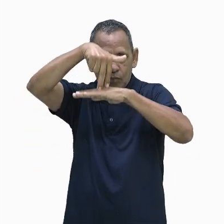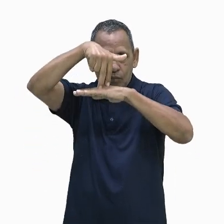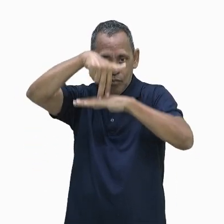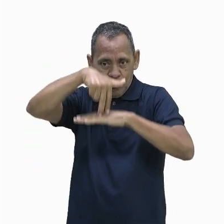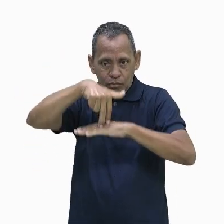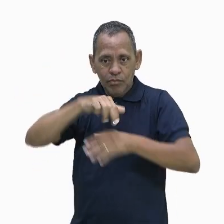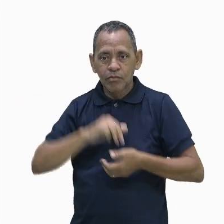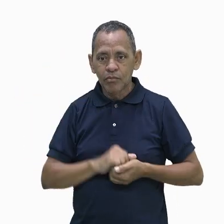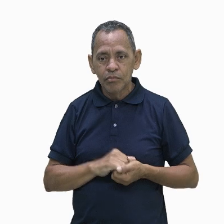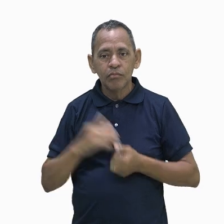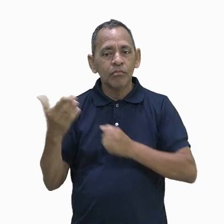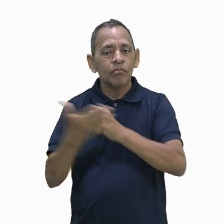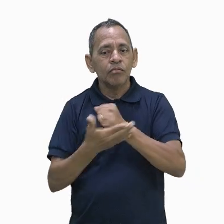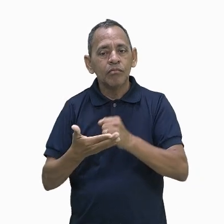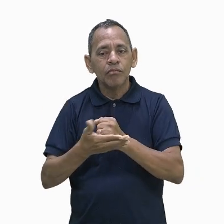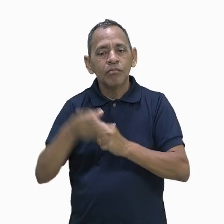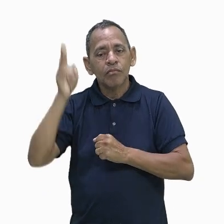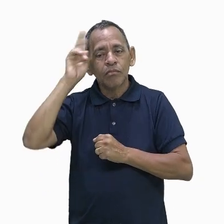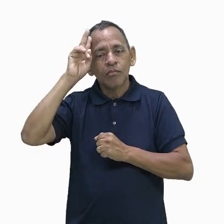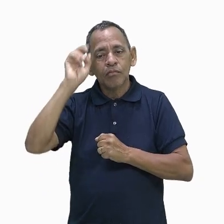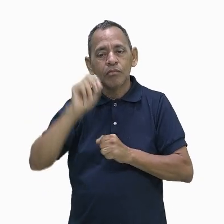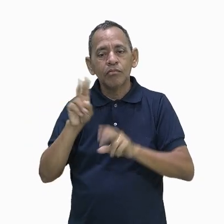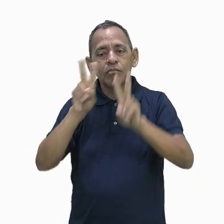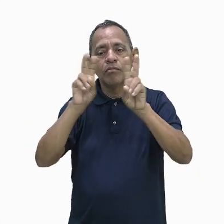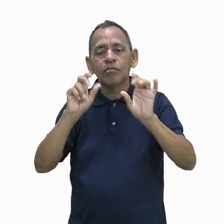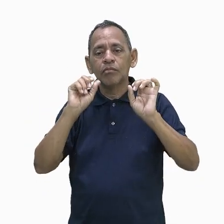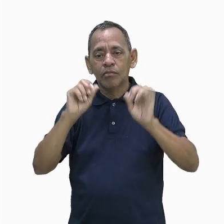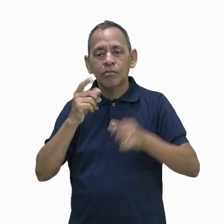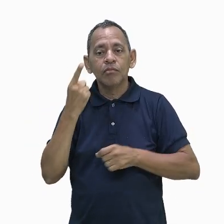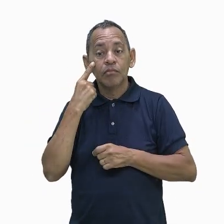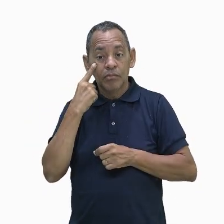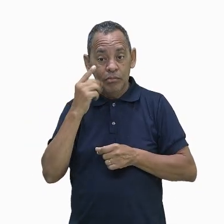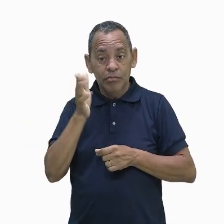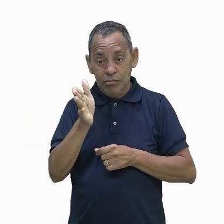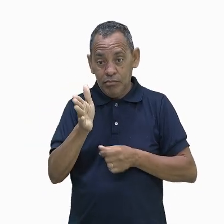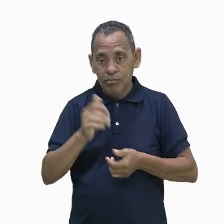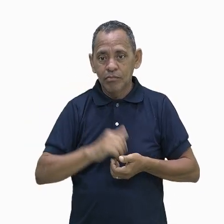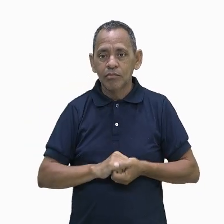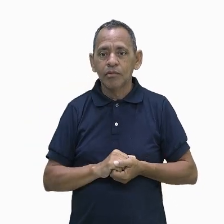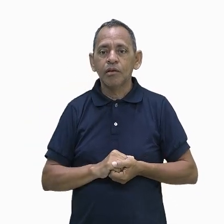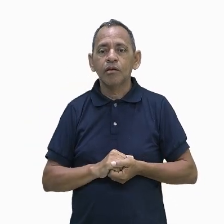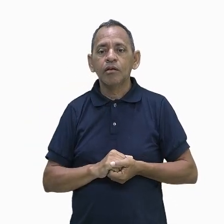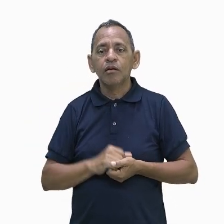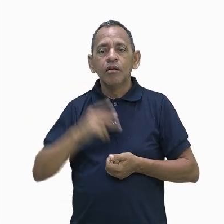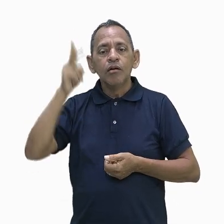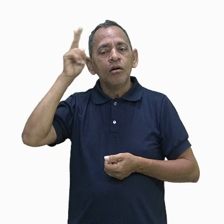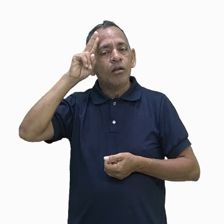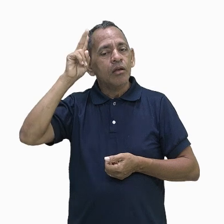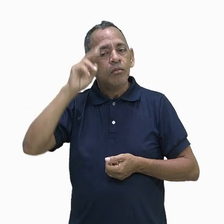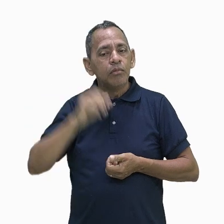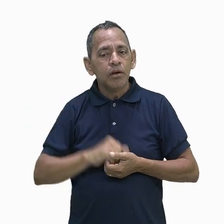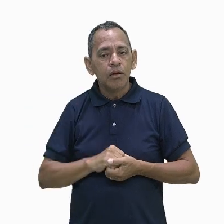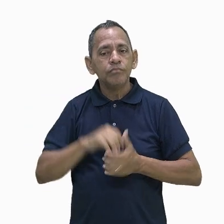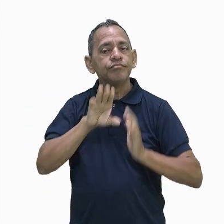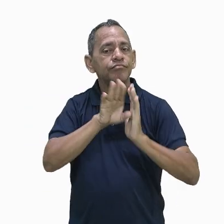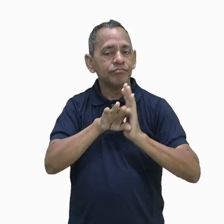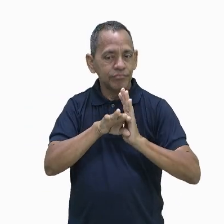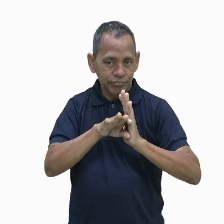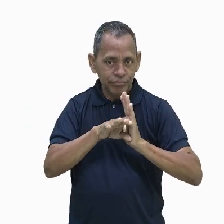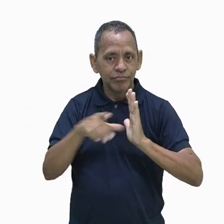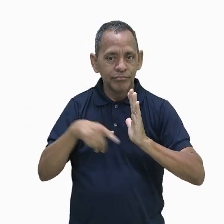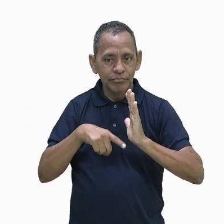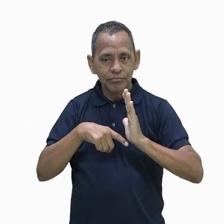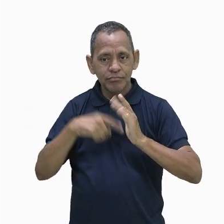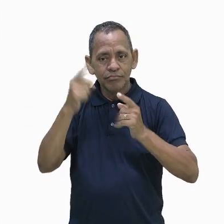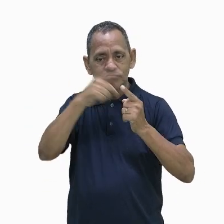nisso, que lembramos aí os assuntos que nós vimos aí, vamos relembrar quais os conceitos aí dos